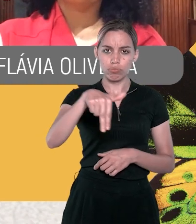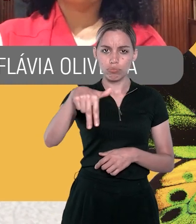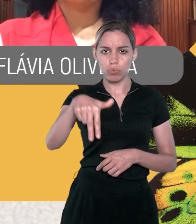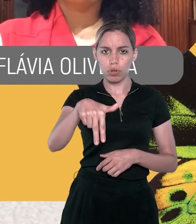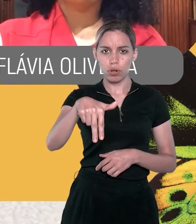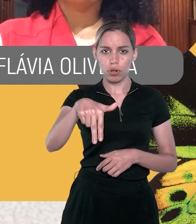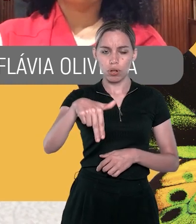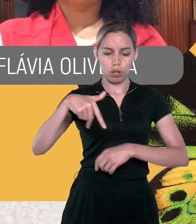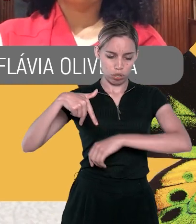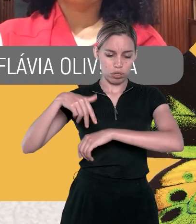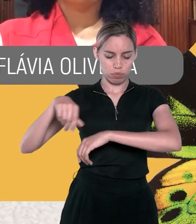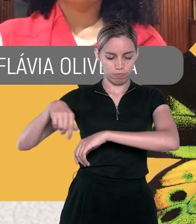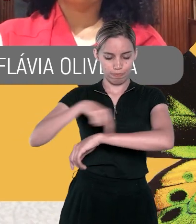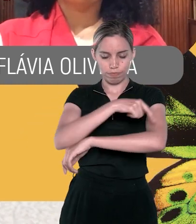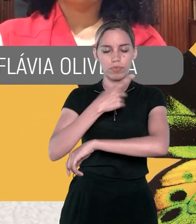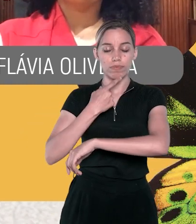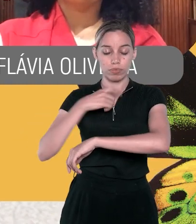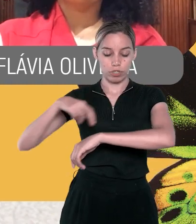e aí, quer dizer, a